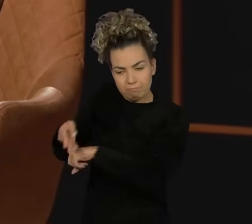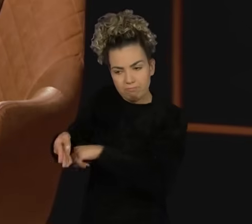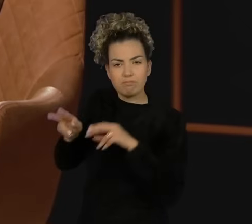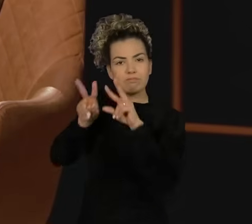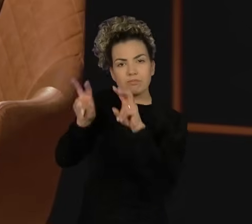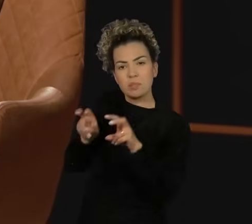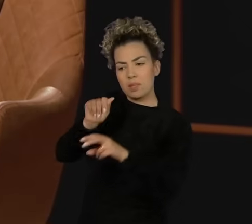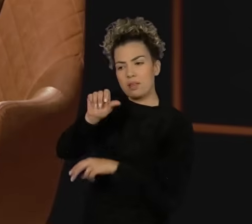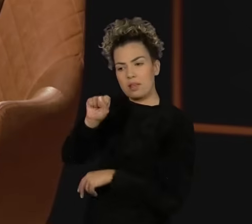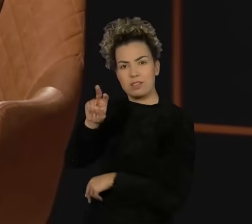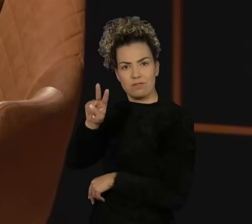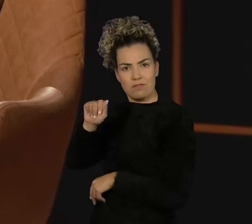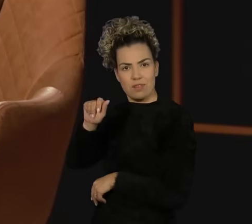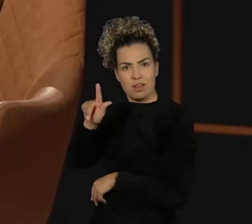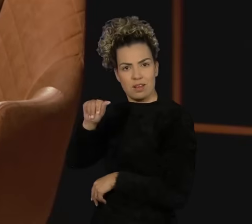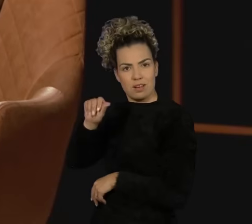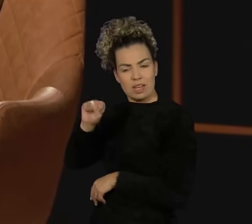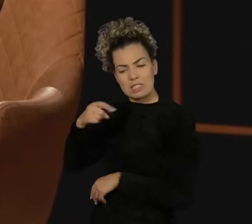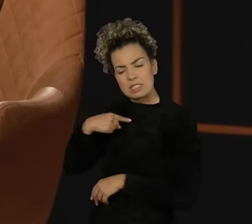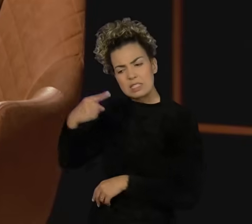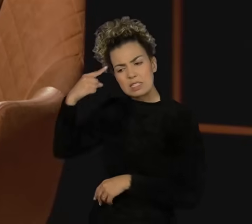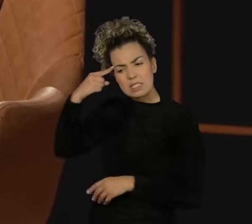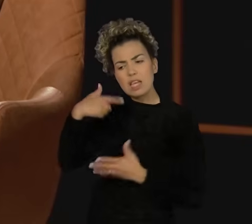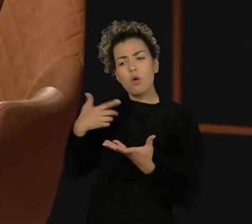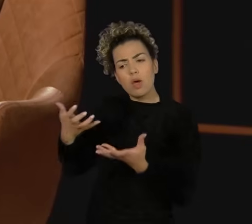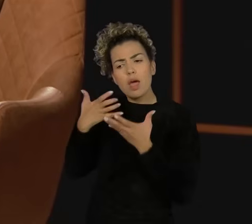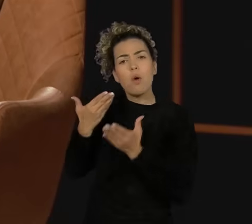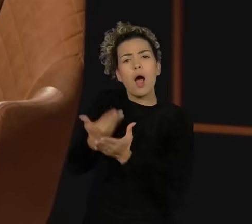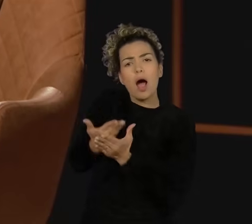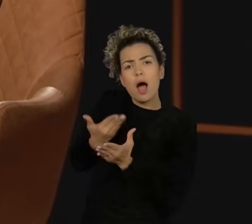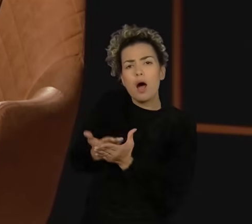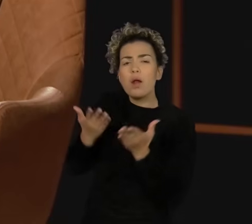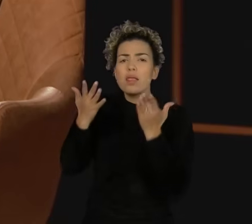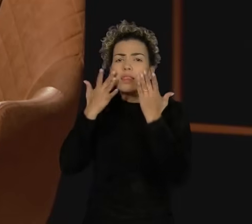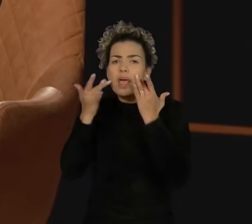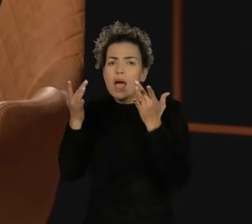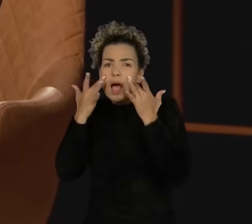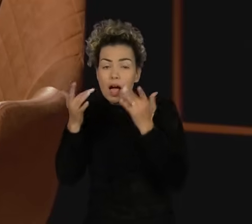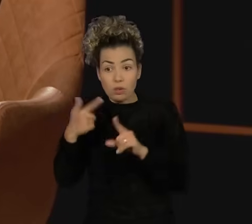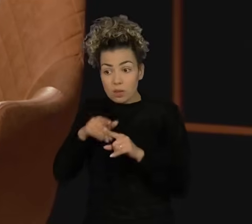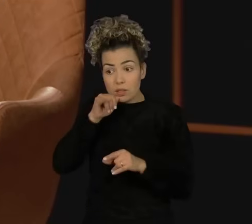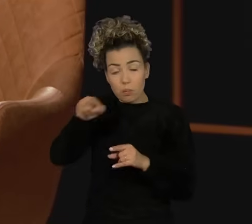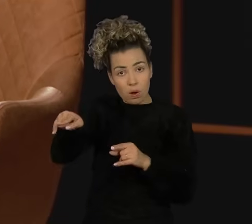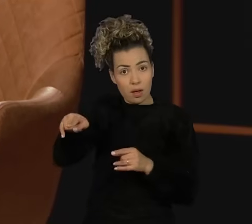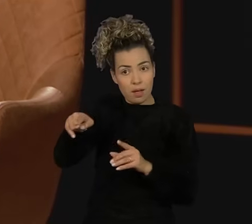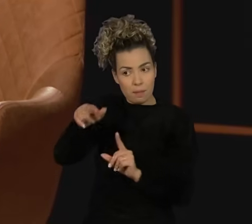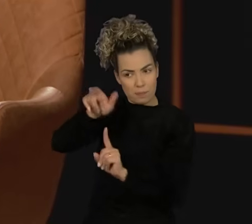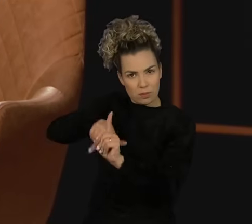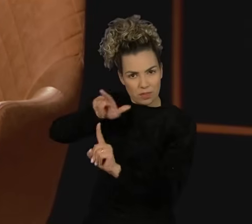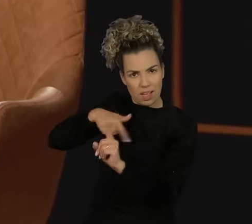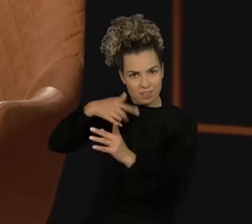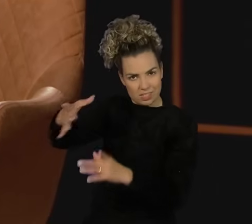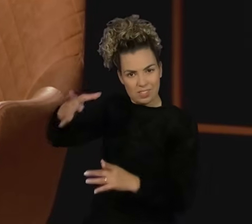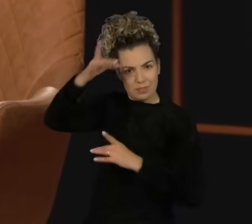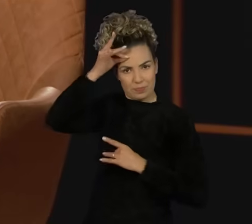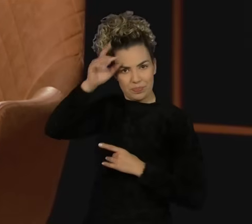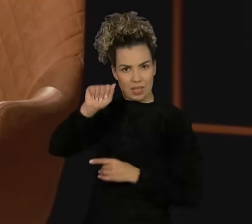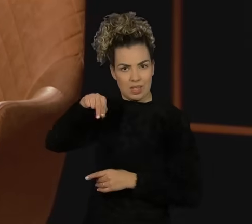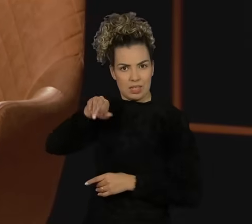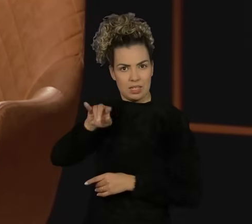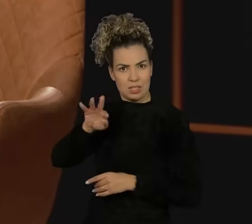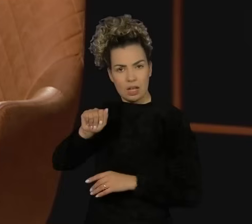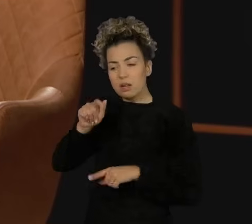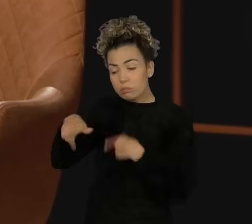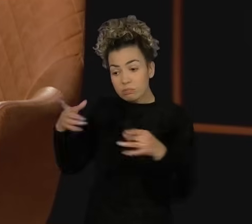pouco das minhas raízes. Eu voltei a fazer aula de teatro depois de Presença de Anitta, eu voltei para aula de teatro. Porque eu sabia que